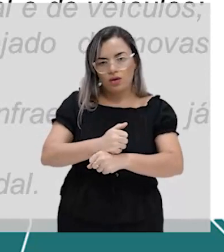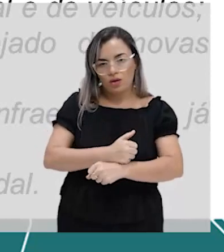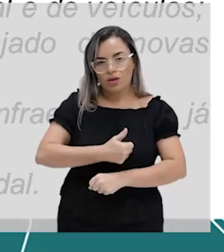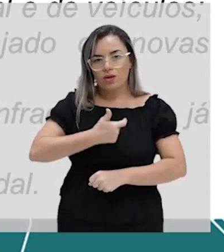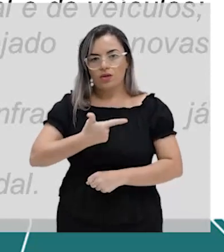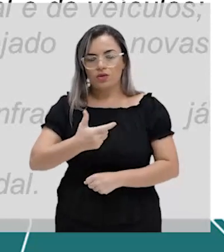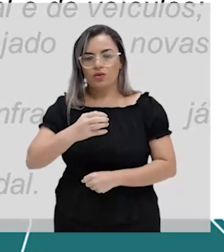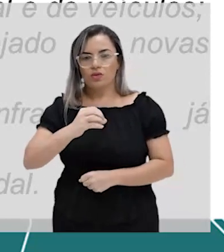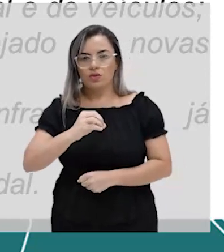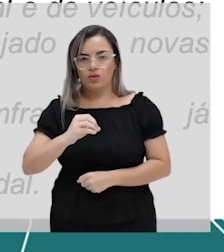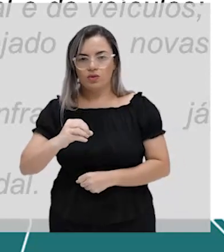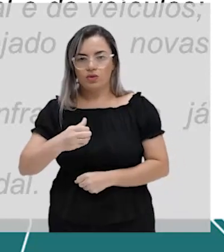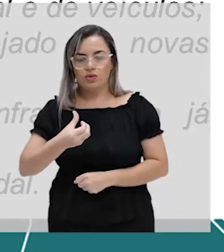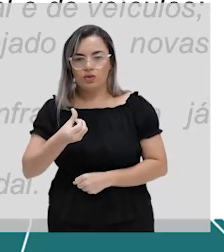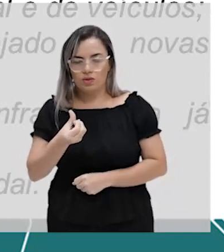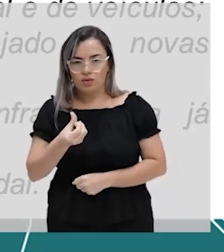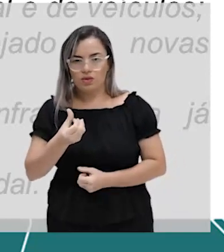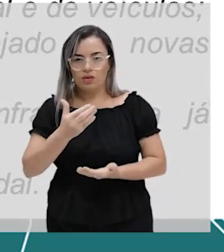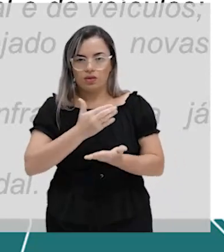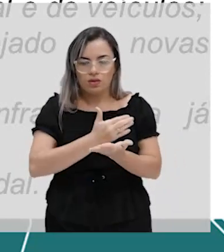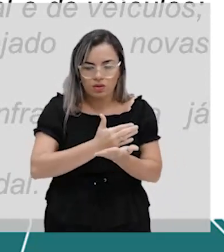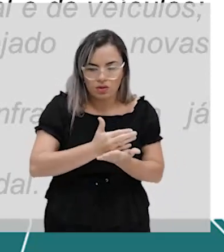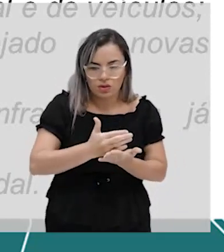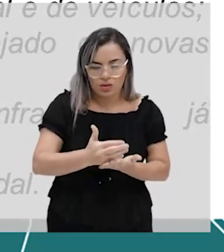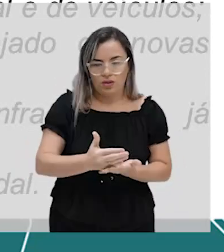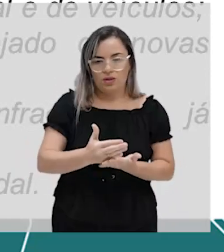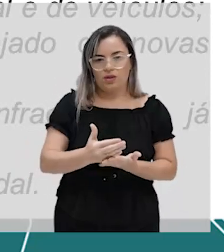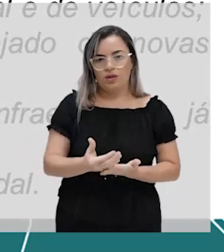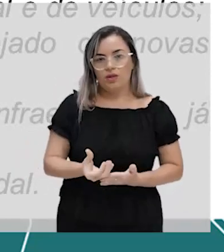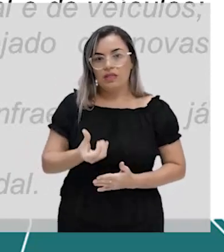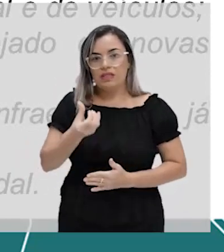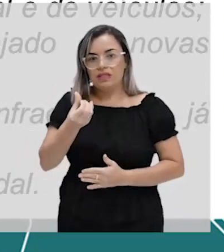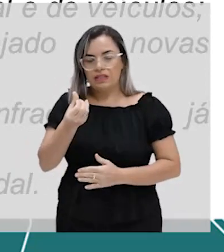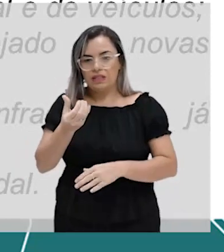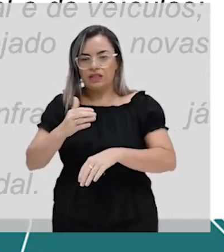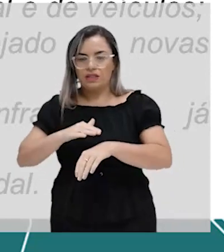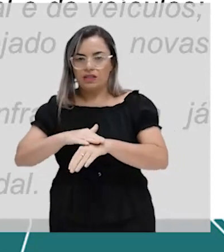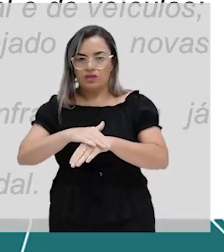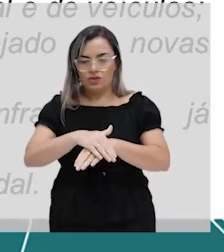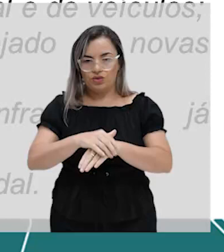2006, a minha aula iniciava às 6h30 da noite. Né? Então eu pegava